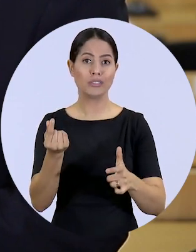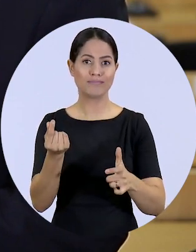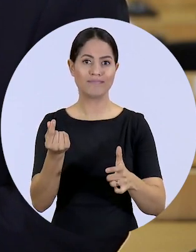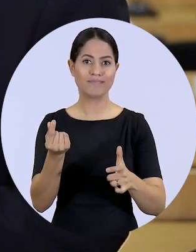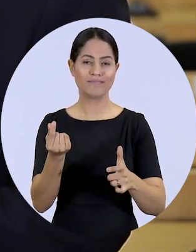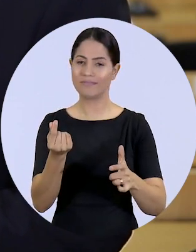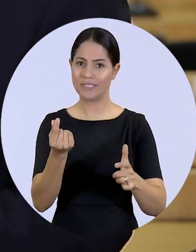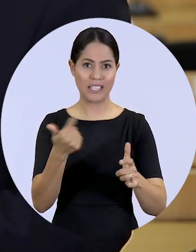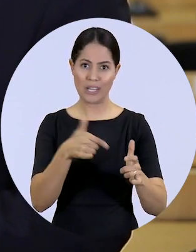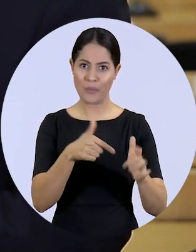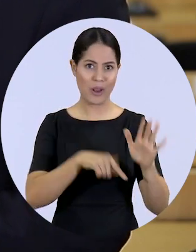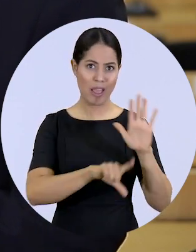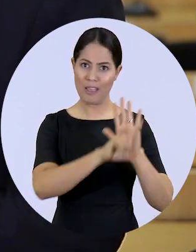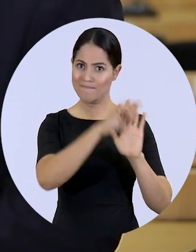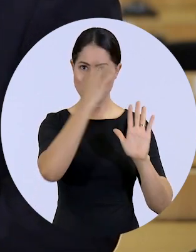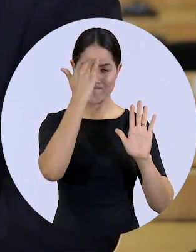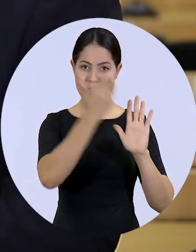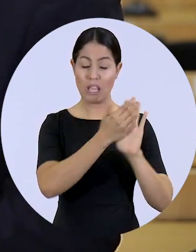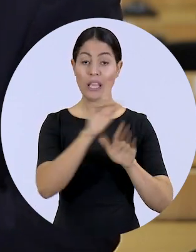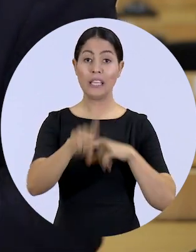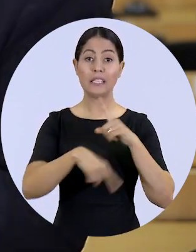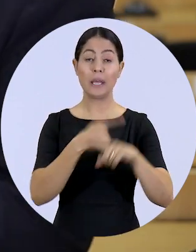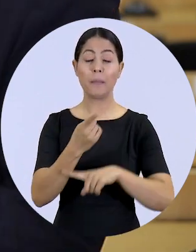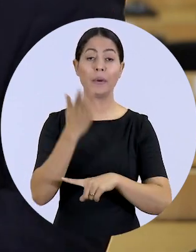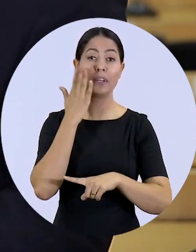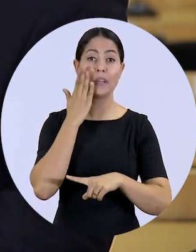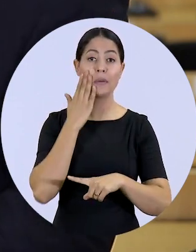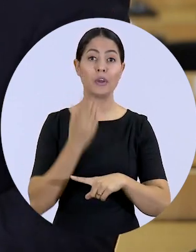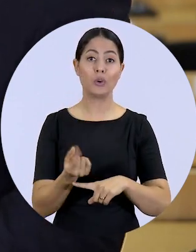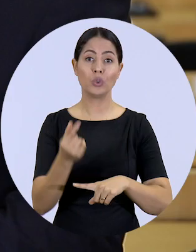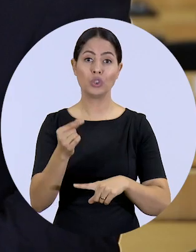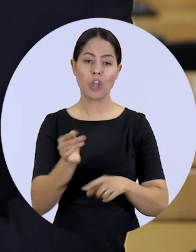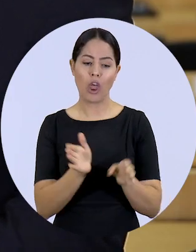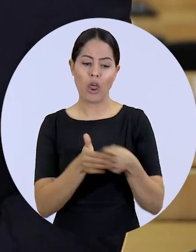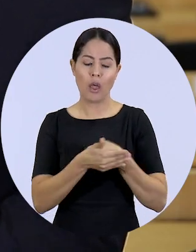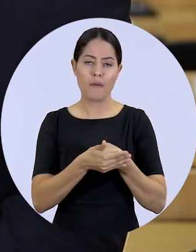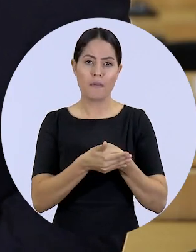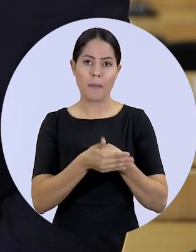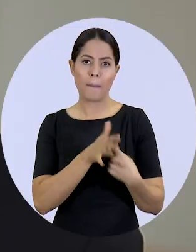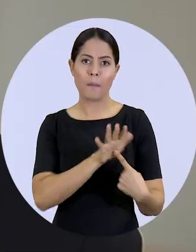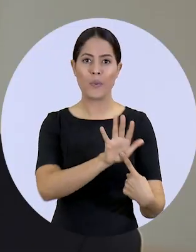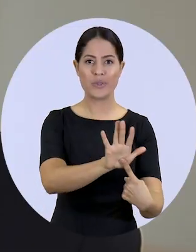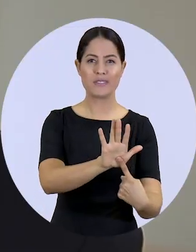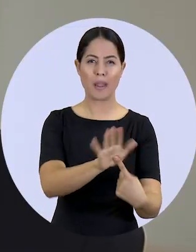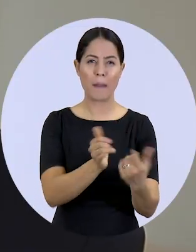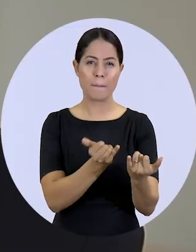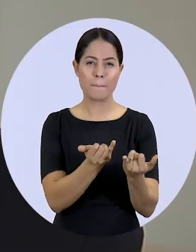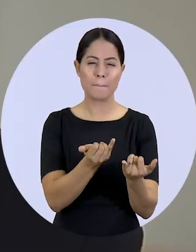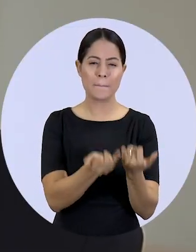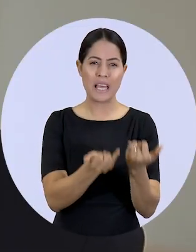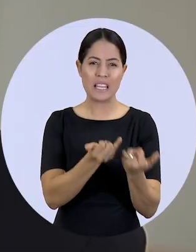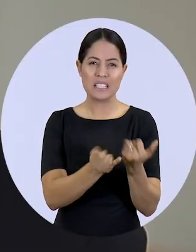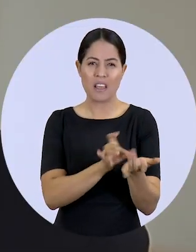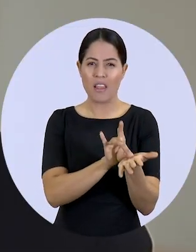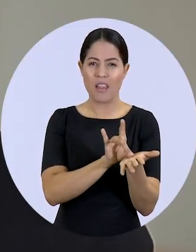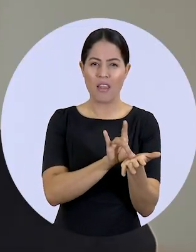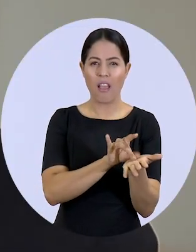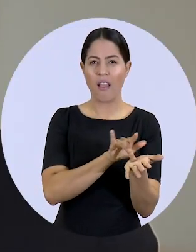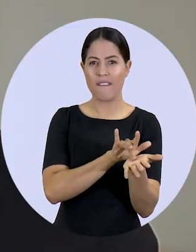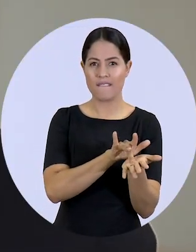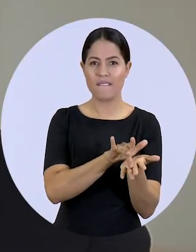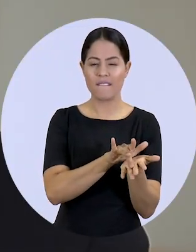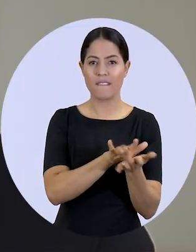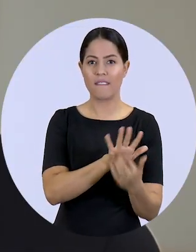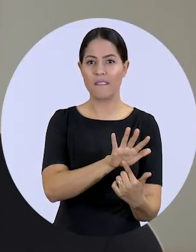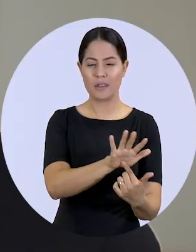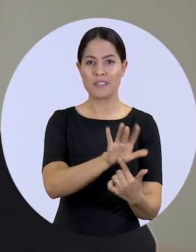desse valor e, no segundo momento, para poder reinserir esse dinheiro com aparência de licitude. Então, é quase como algo casado.